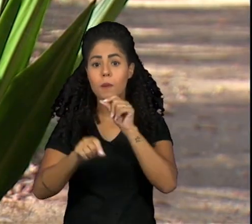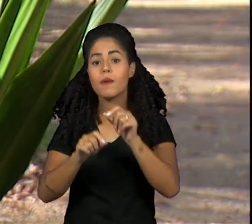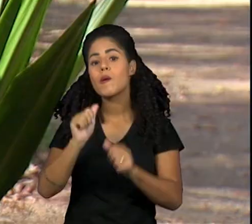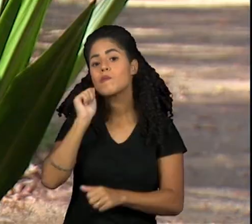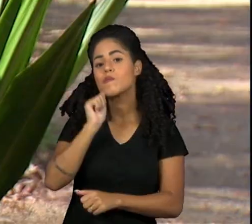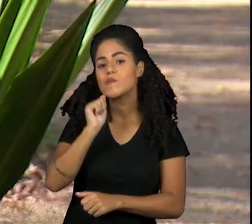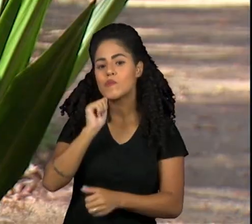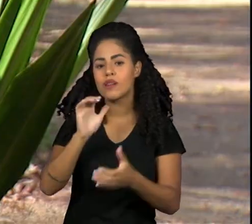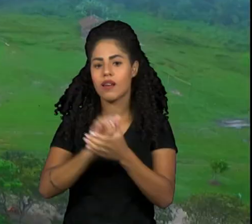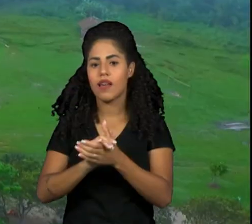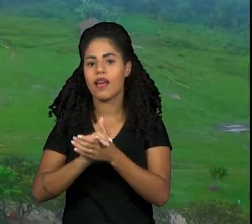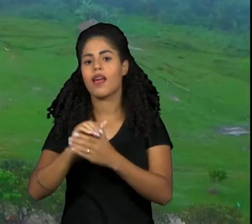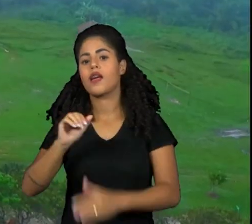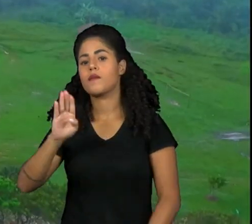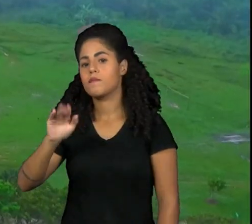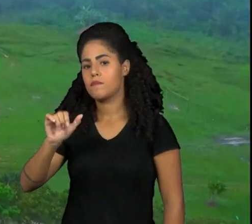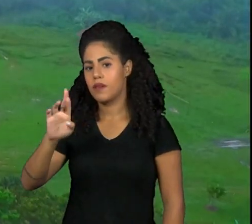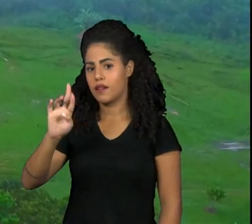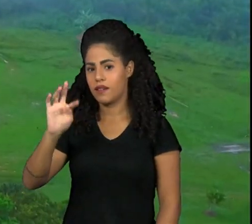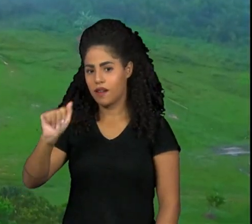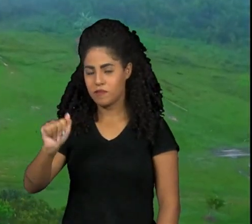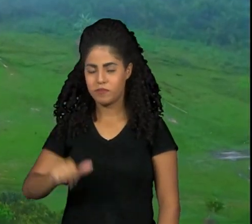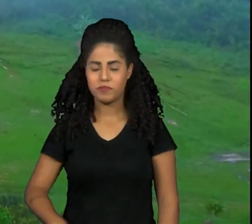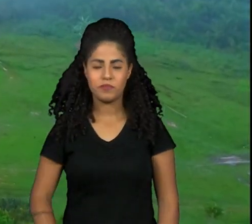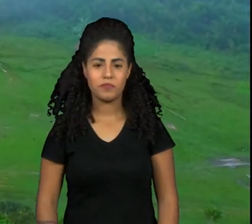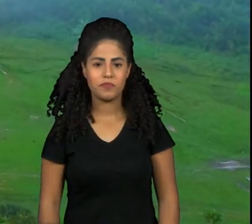antropóloga Berta Ribeiro.